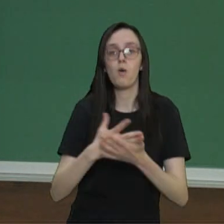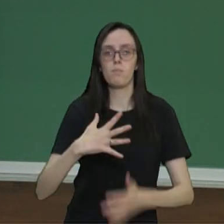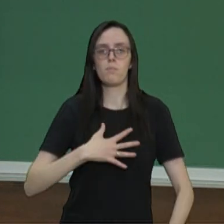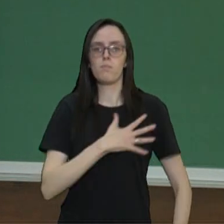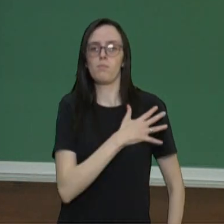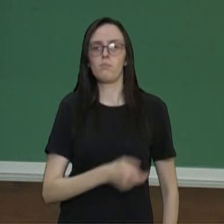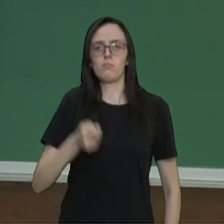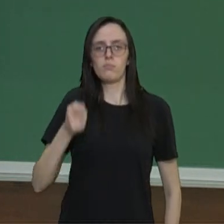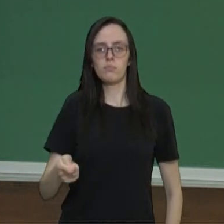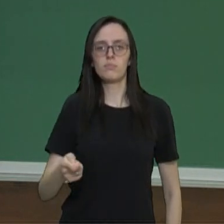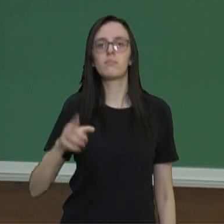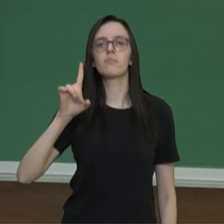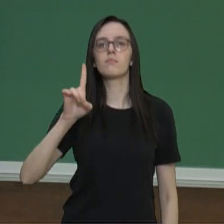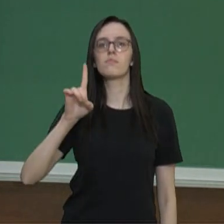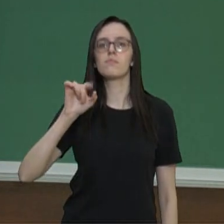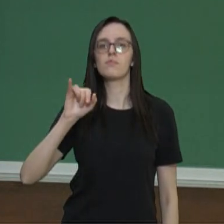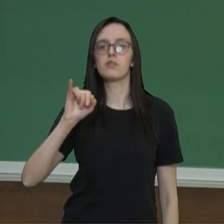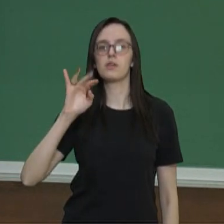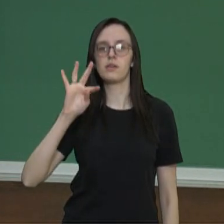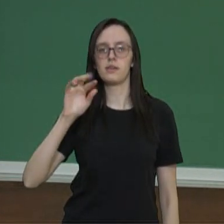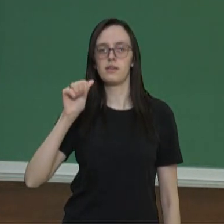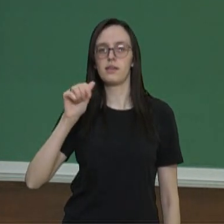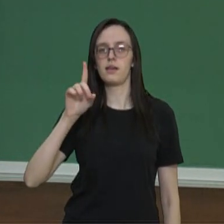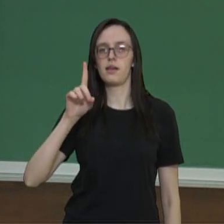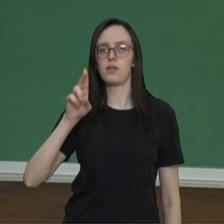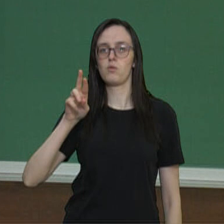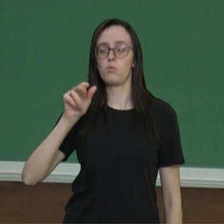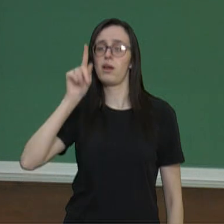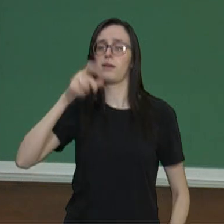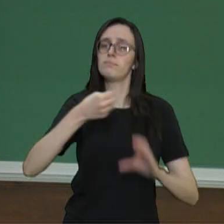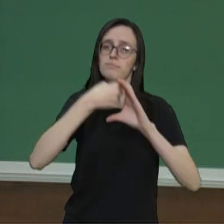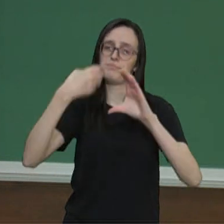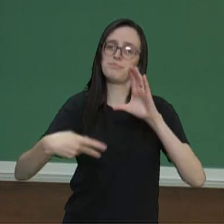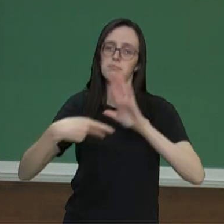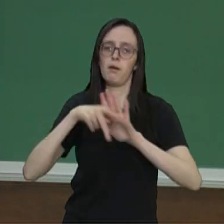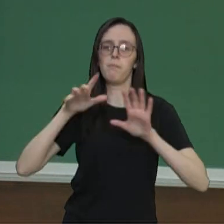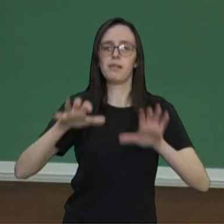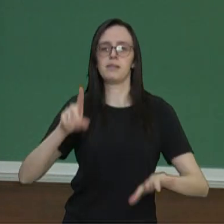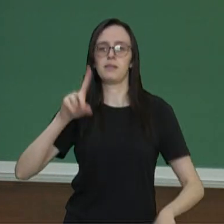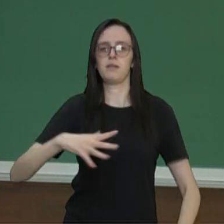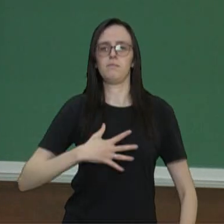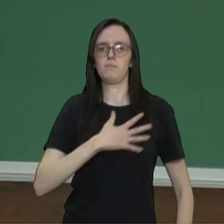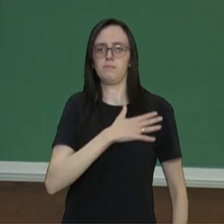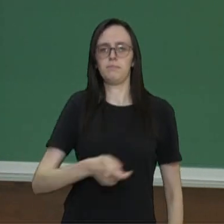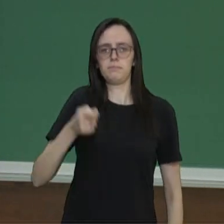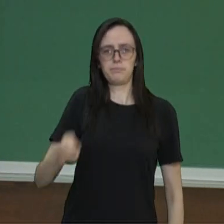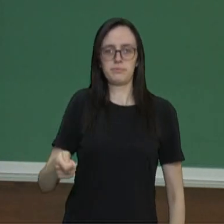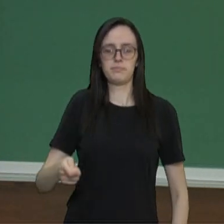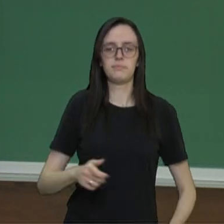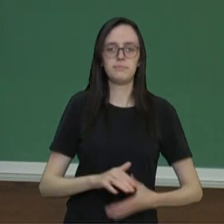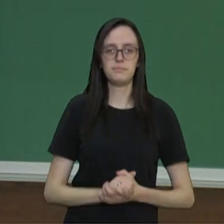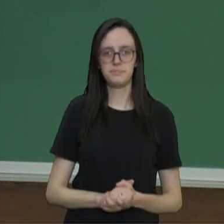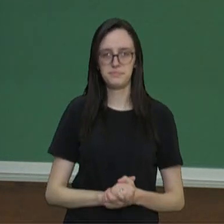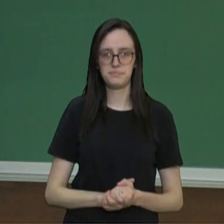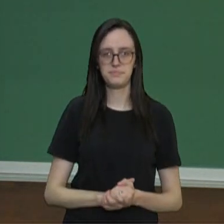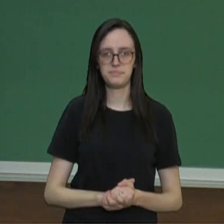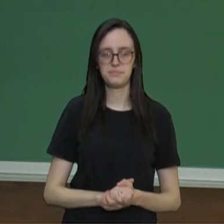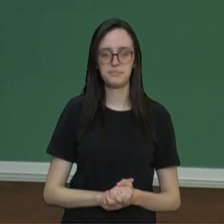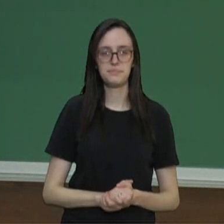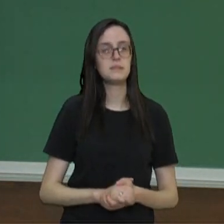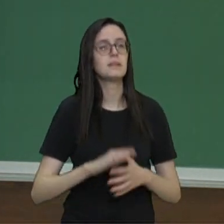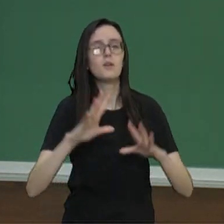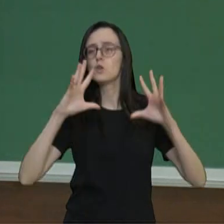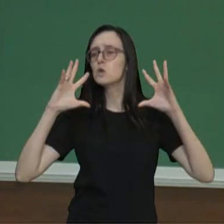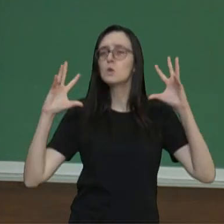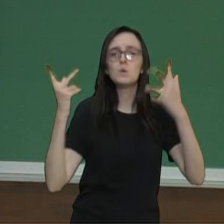Brasil. São características de um governo ditatorial aqui, muito claras aparecendo. Então, sobre